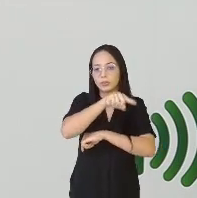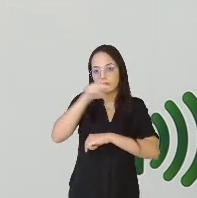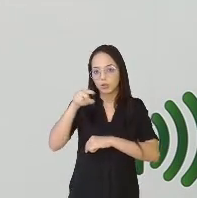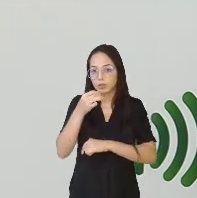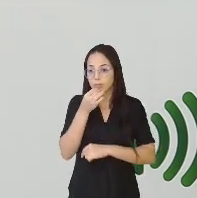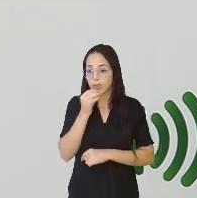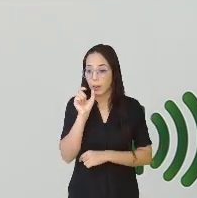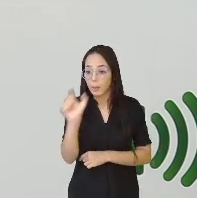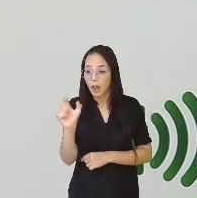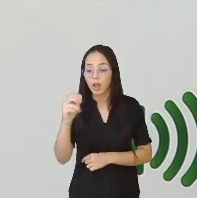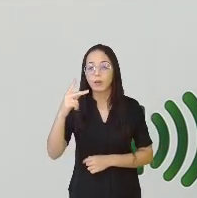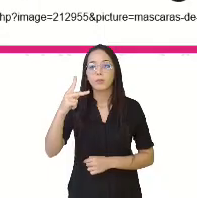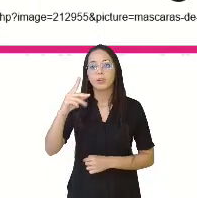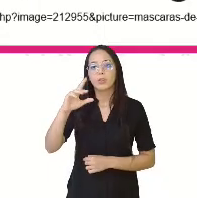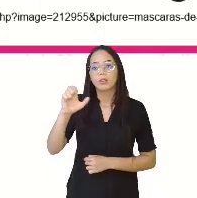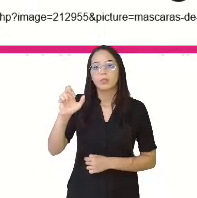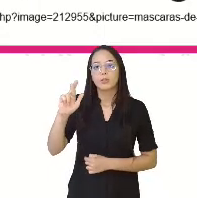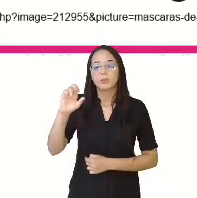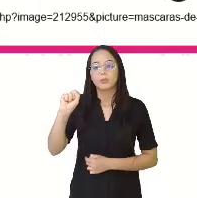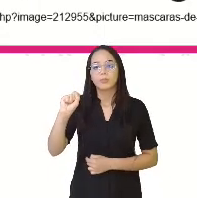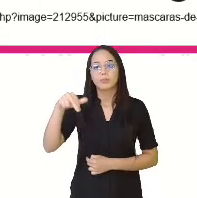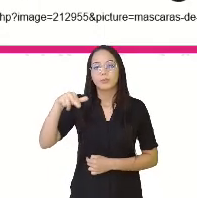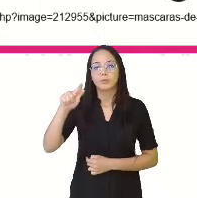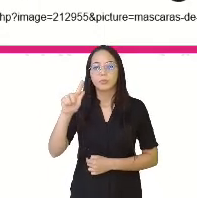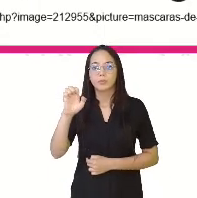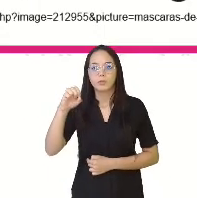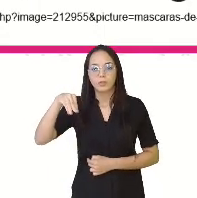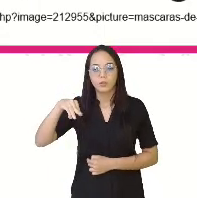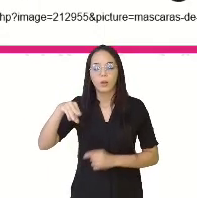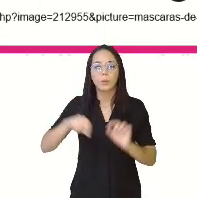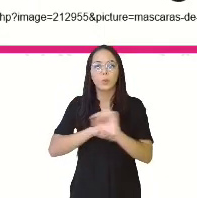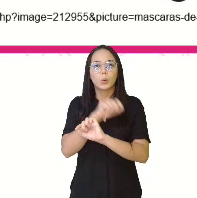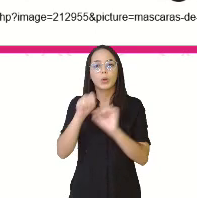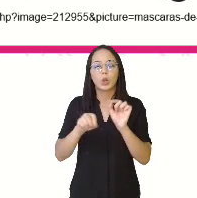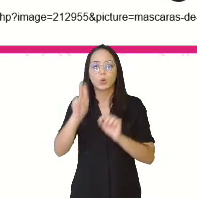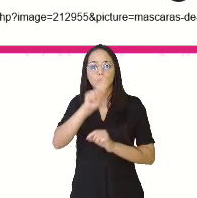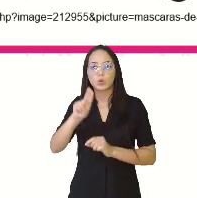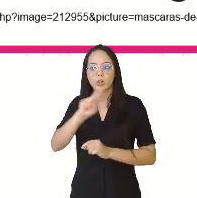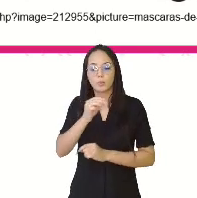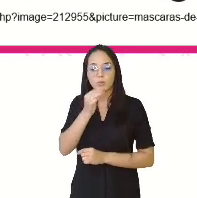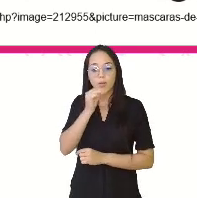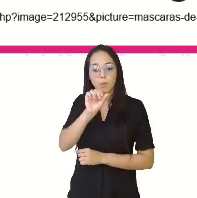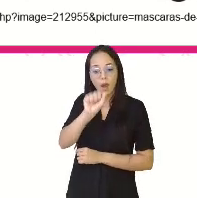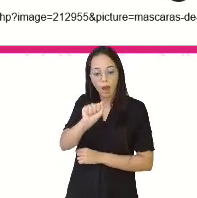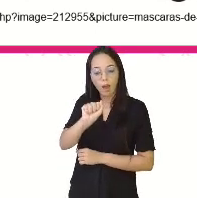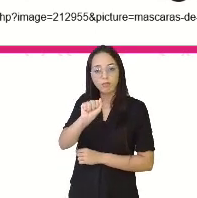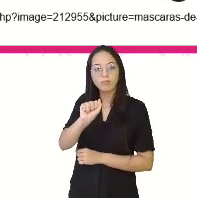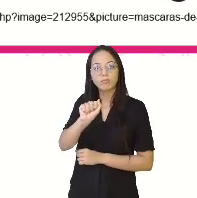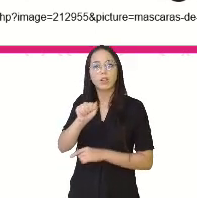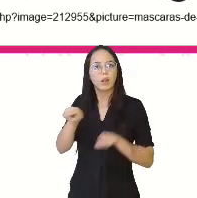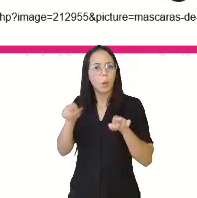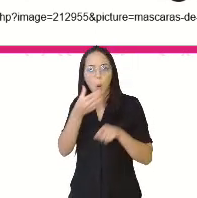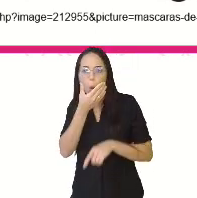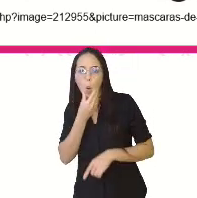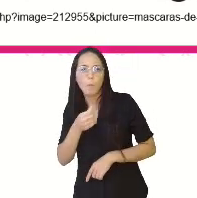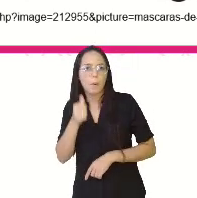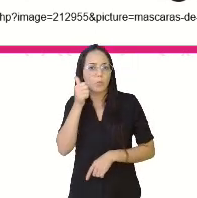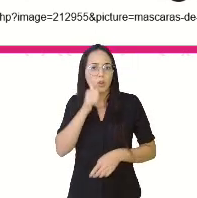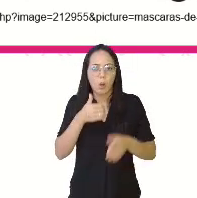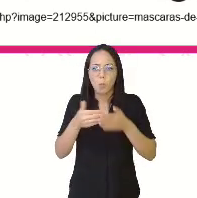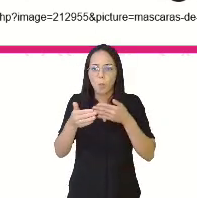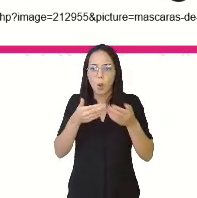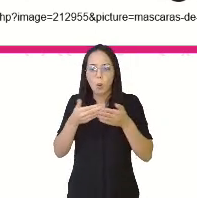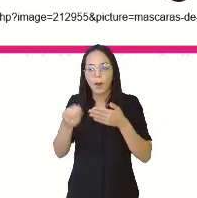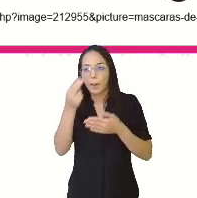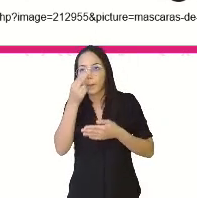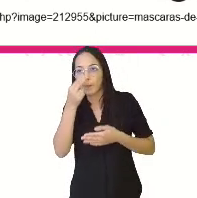A palavra personagem, ela é utilizada como a personagem, tanto para o masculino quanto para o feminino. Então,